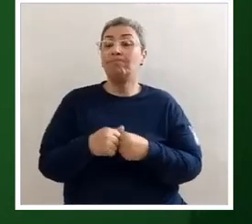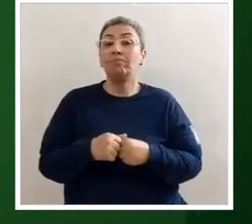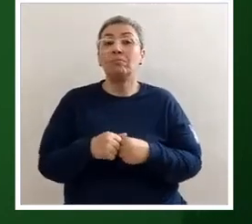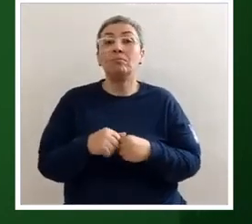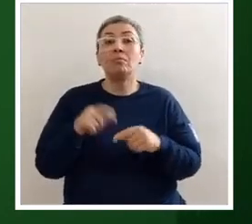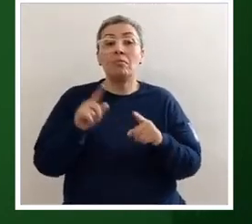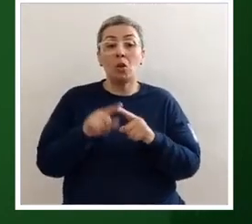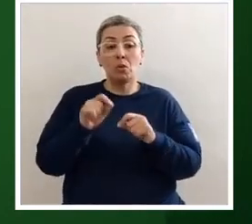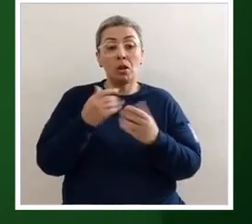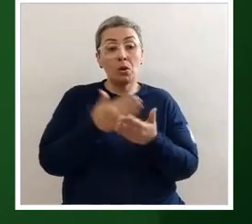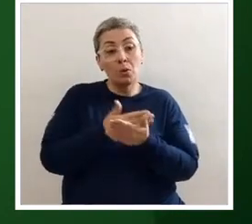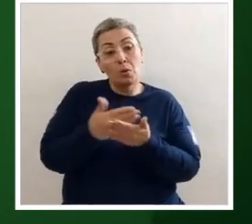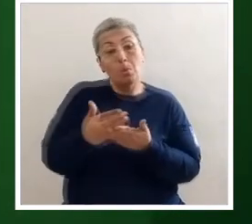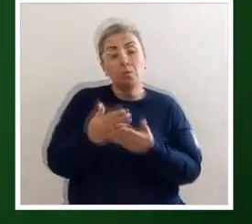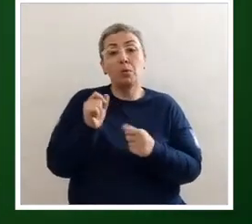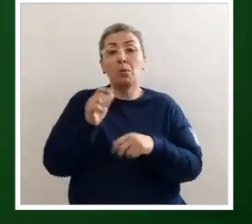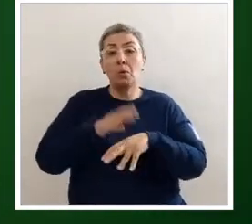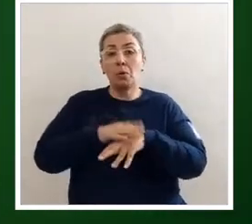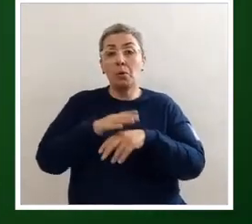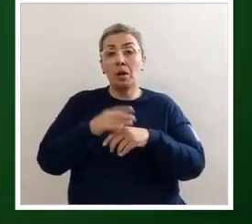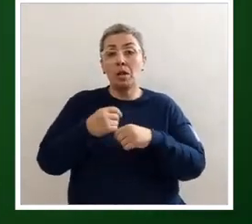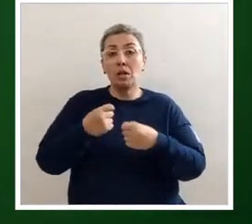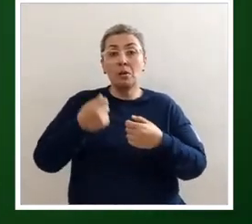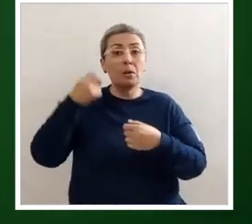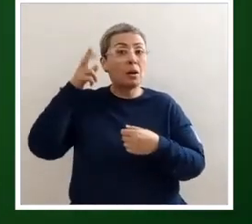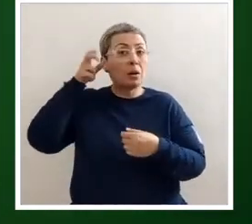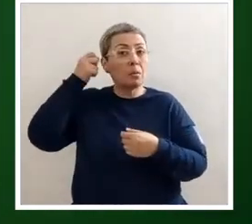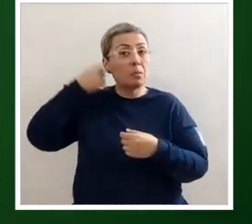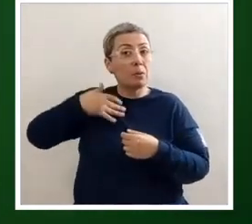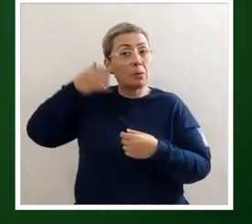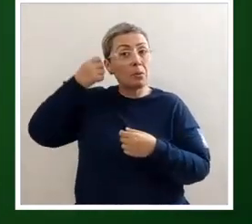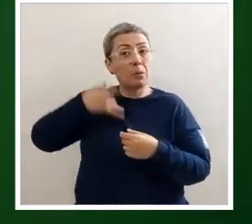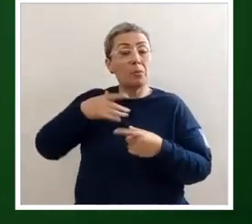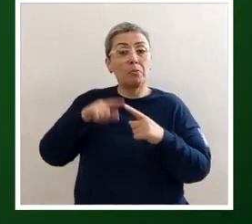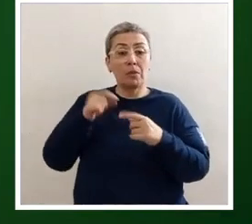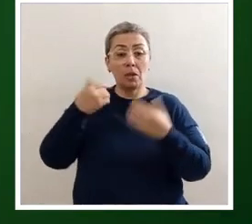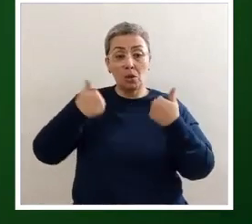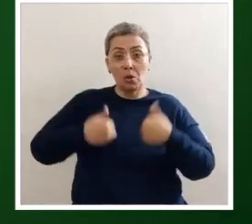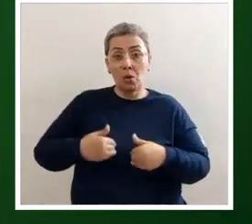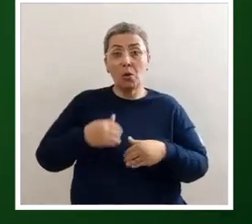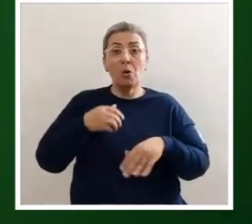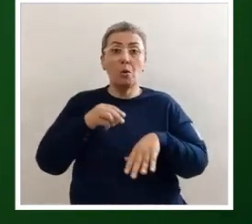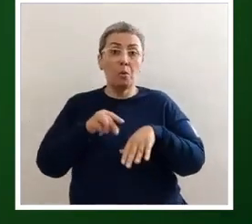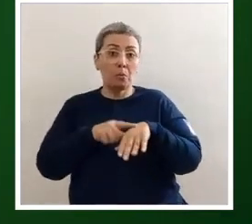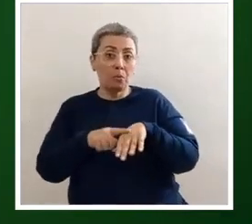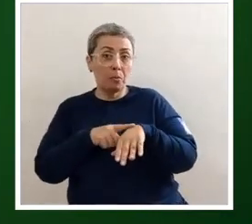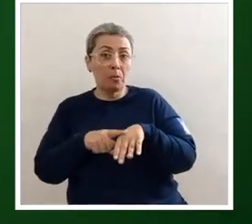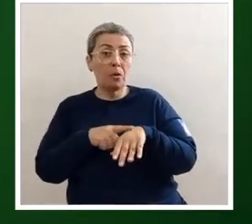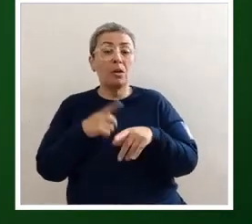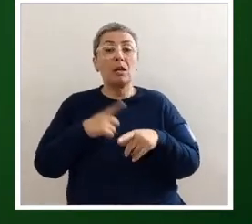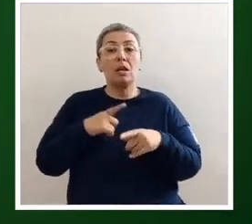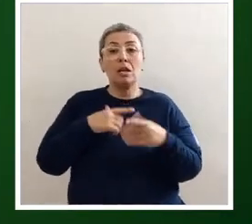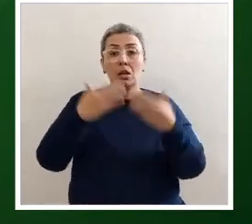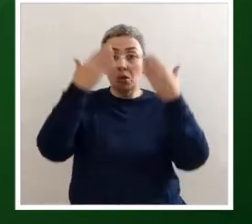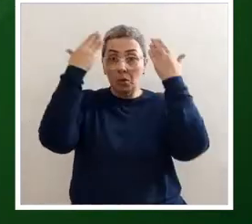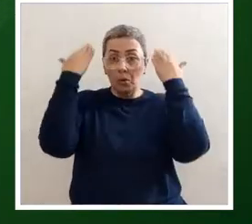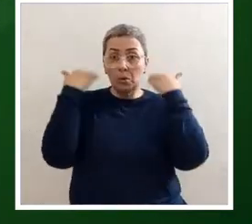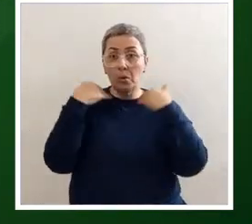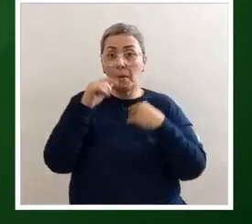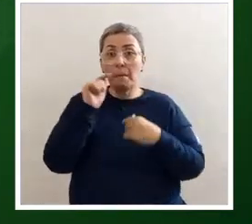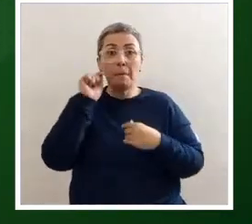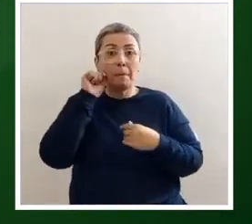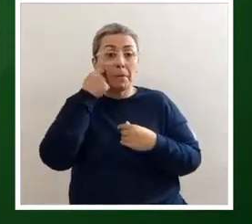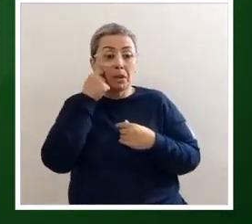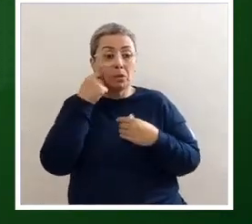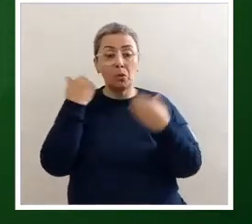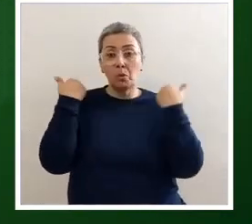Eu quero iniciar fazendo a minha auto-descrição eu sou morena tenho os cabelos pretos